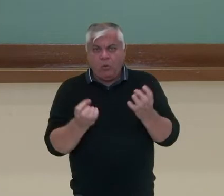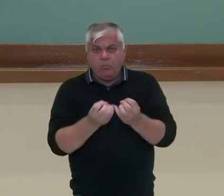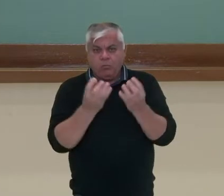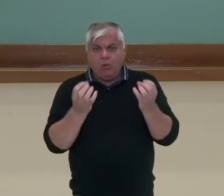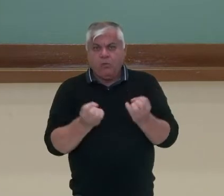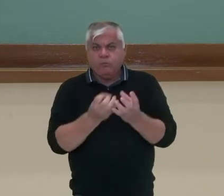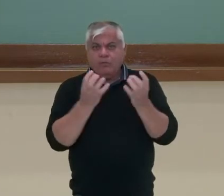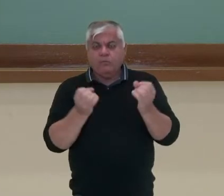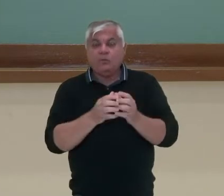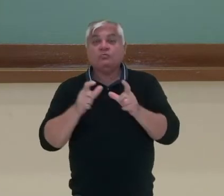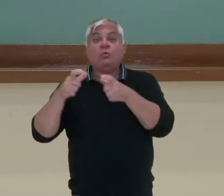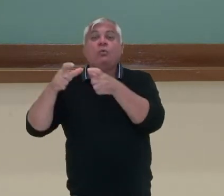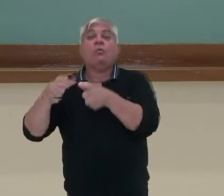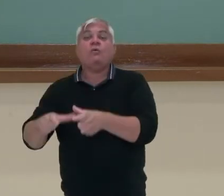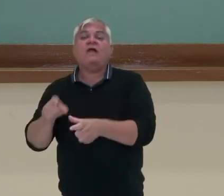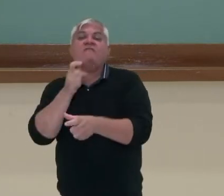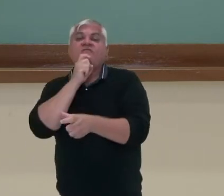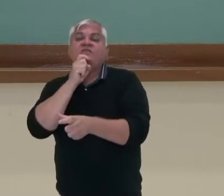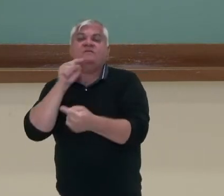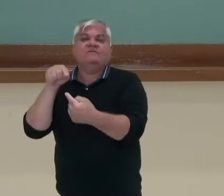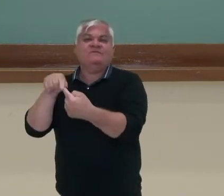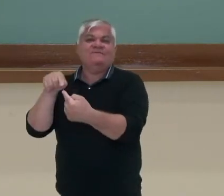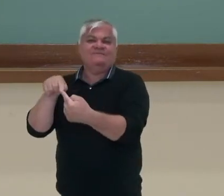ambientes mais frios nessas ocorrências.